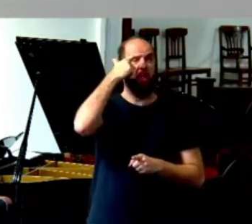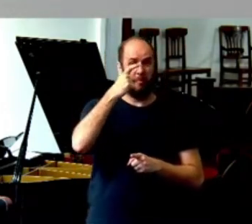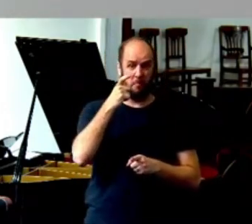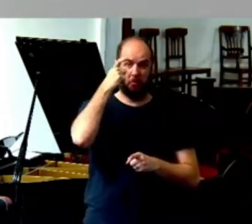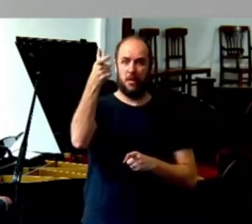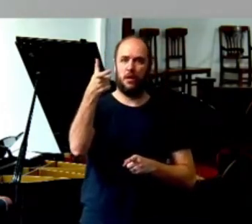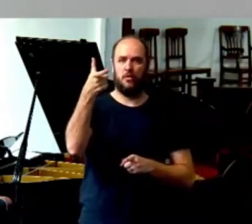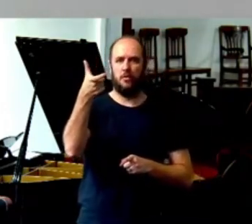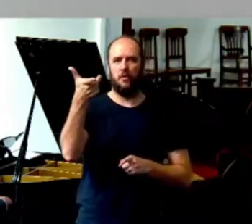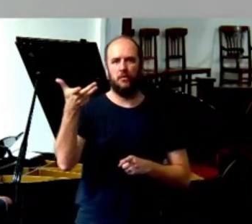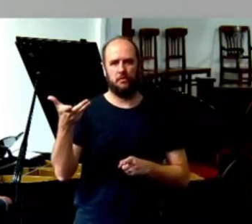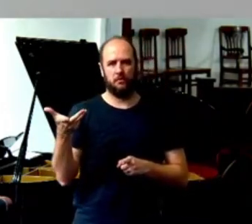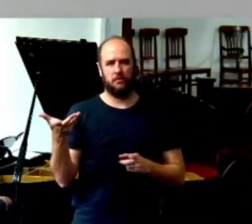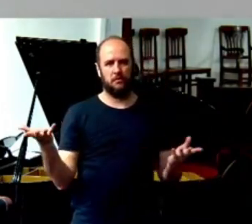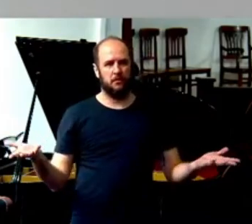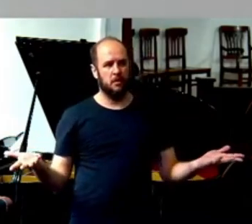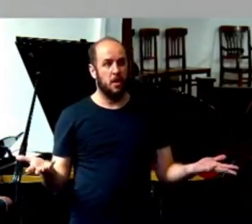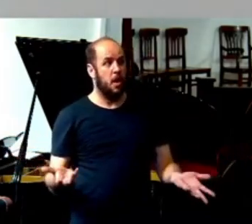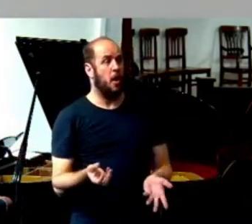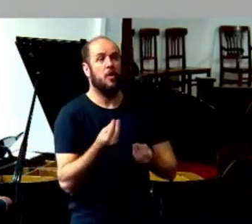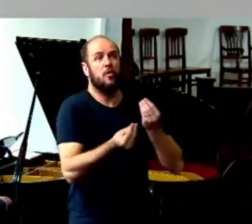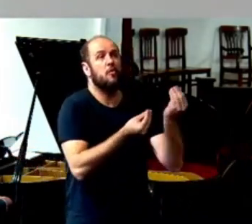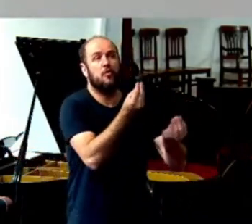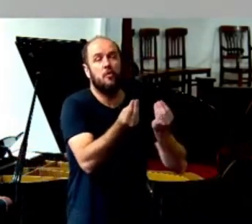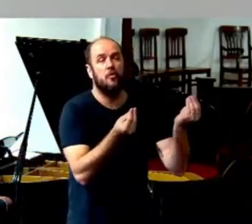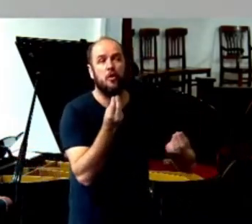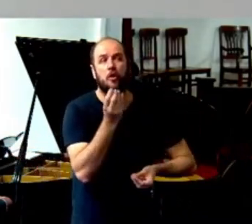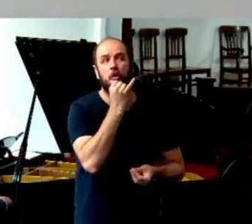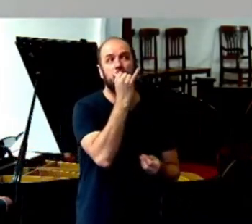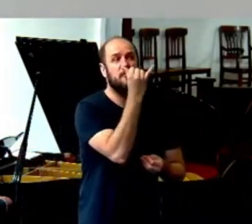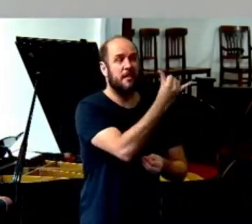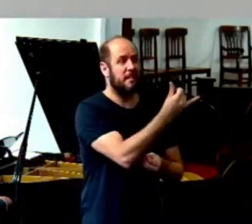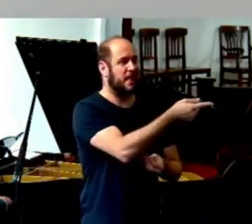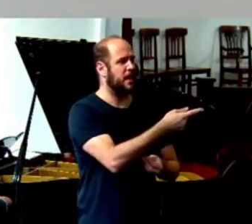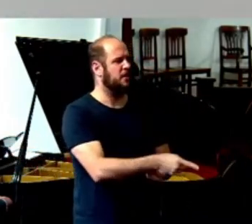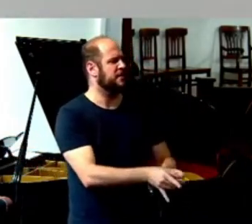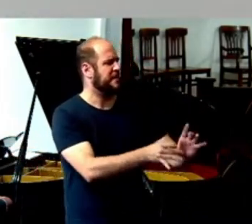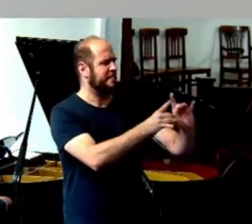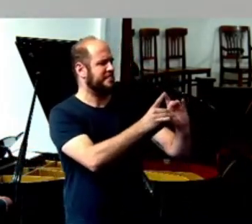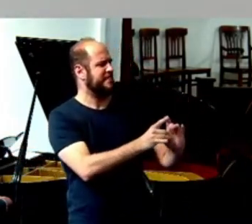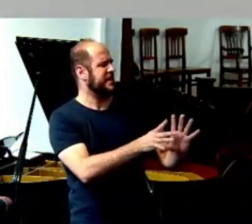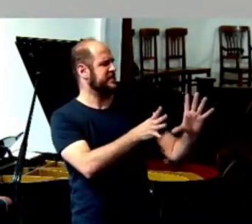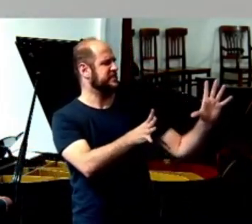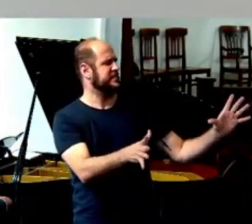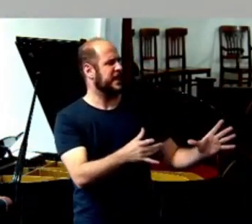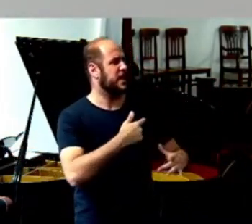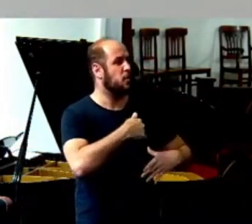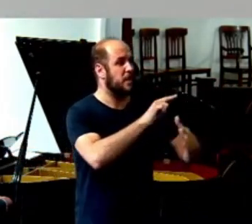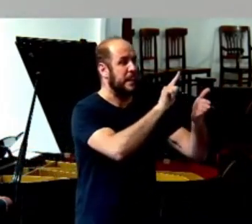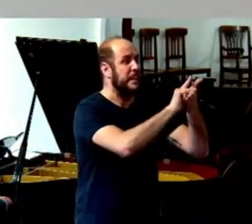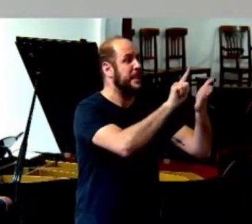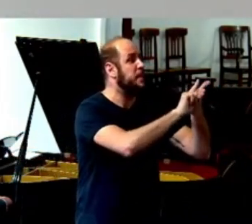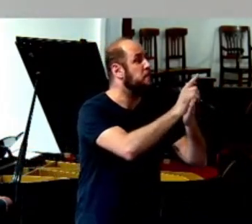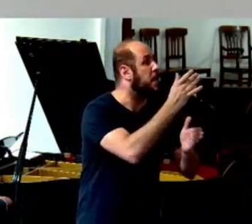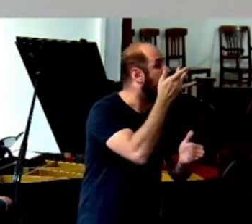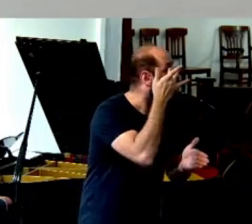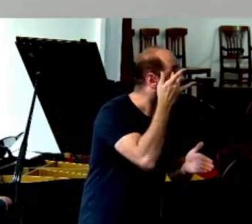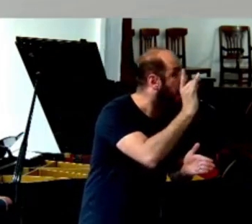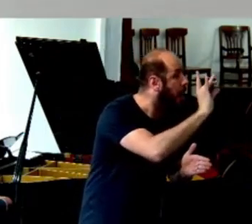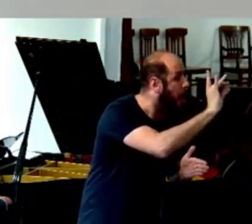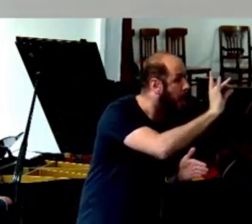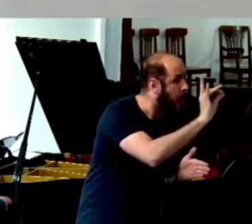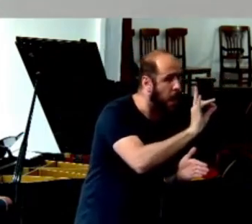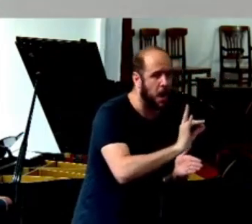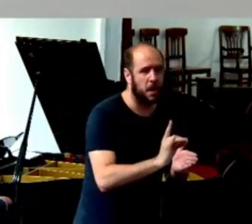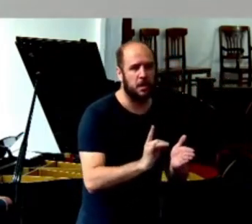próprio? Ou como você dirá ao seu irmão, deixe que eu tire o cisco do seu